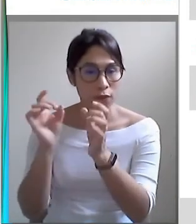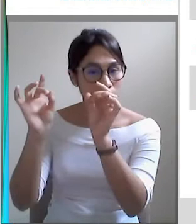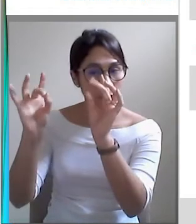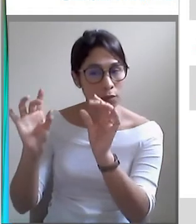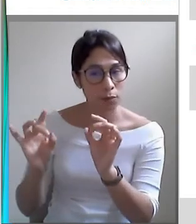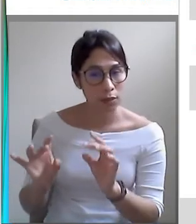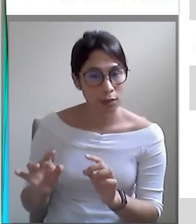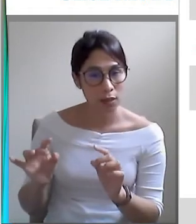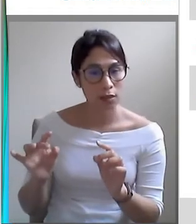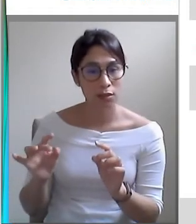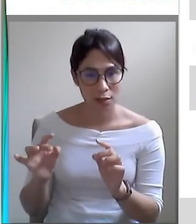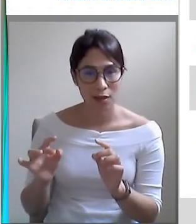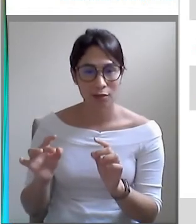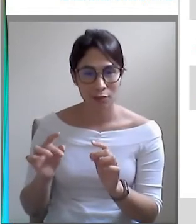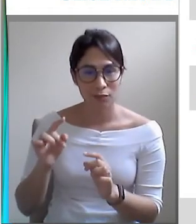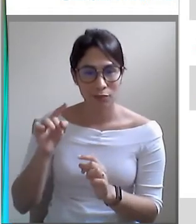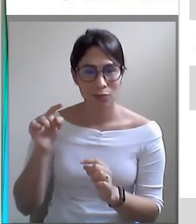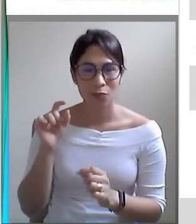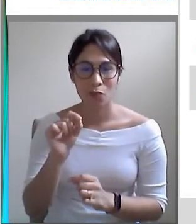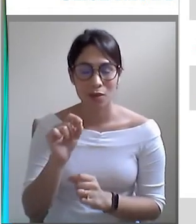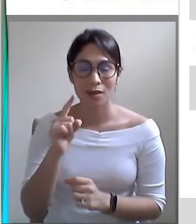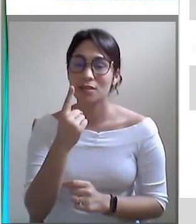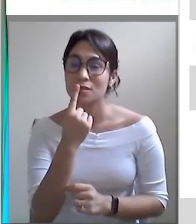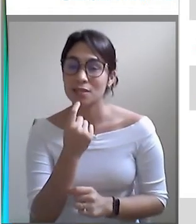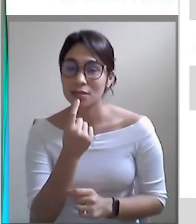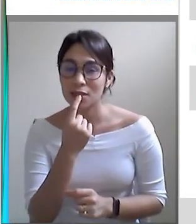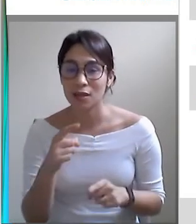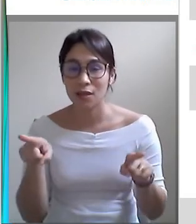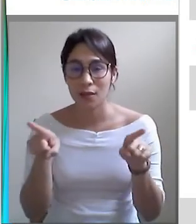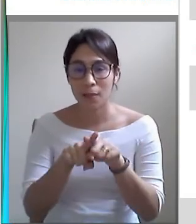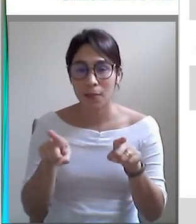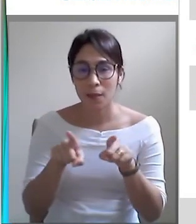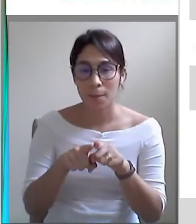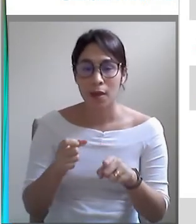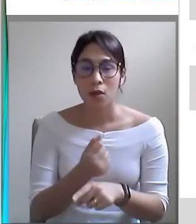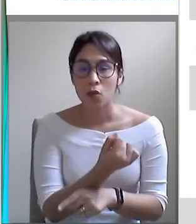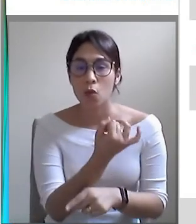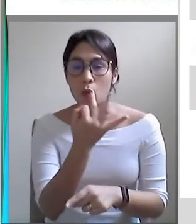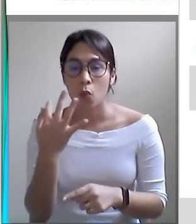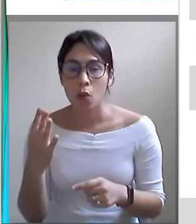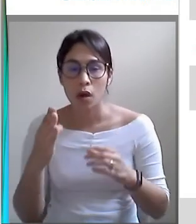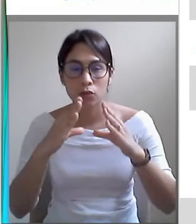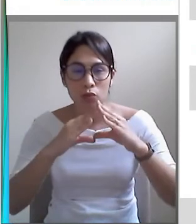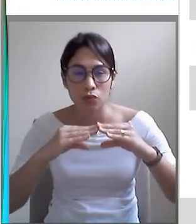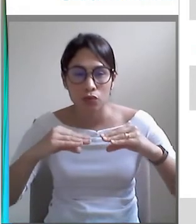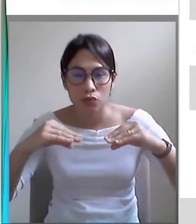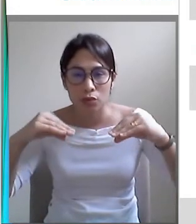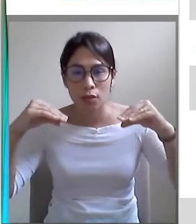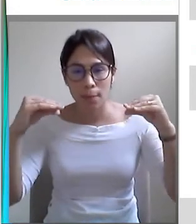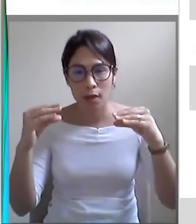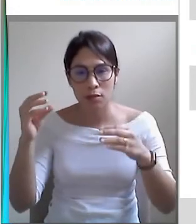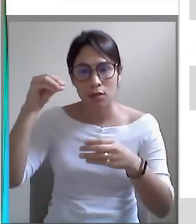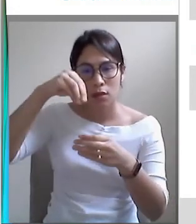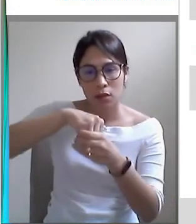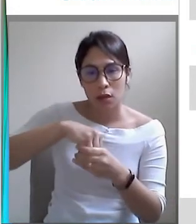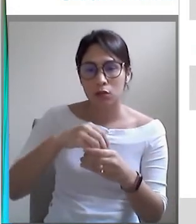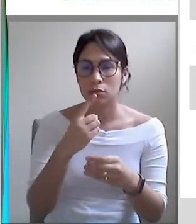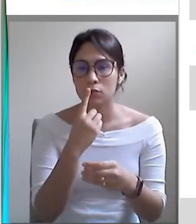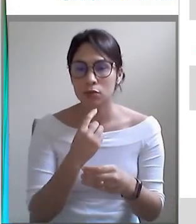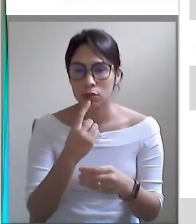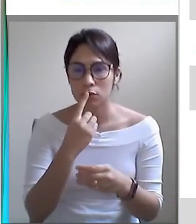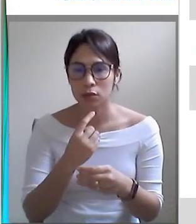especializado, avaliando-se a concentração e o tipo de hemácia presentes no sangue na parte do